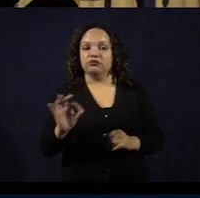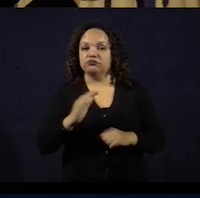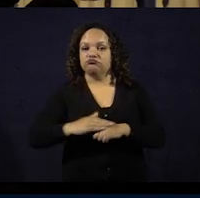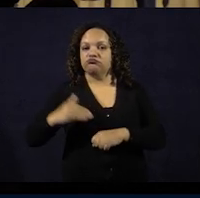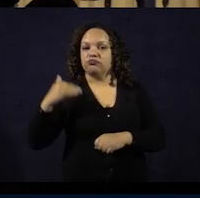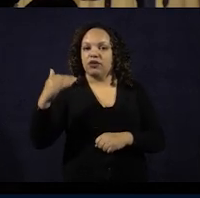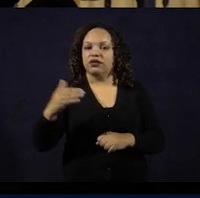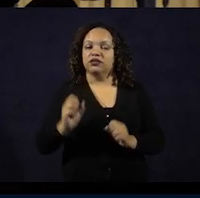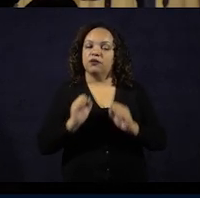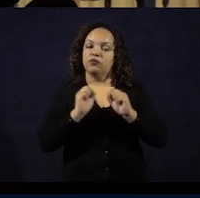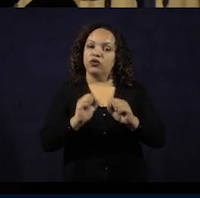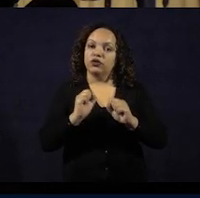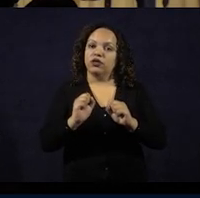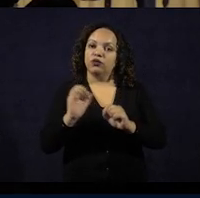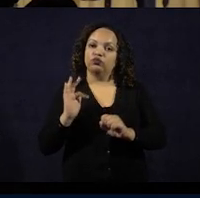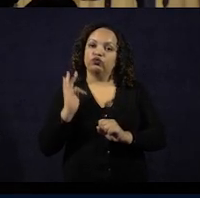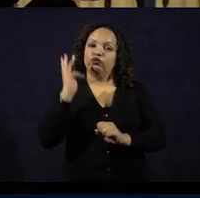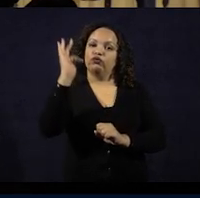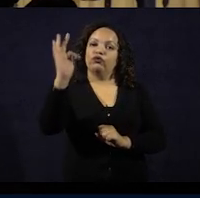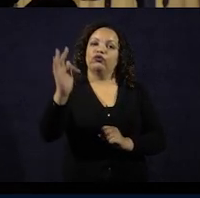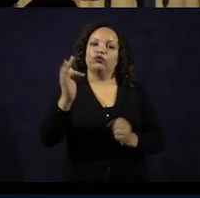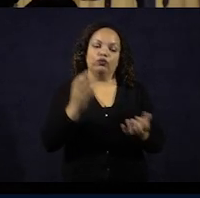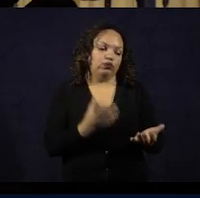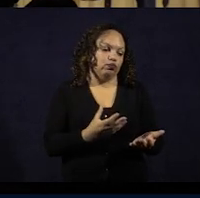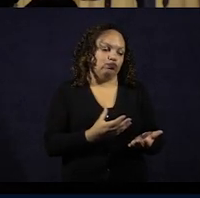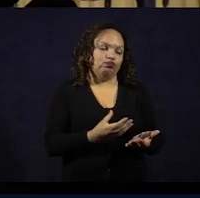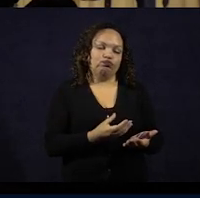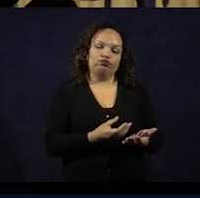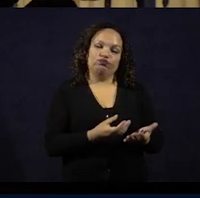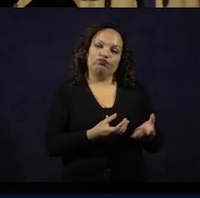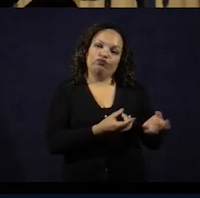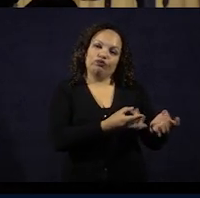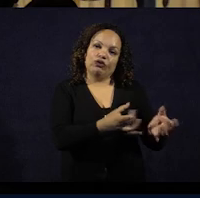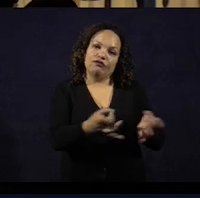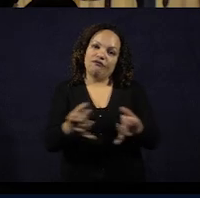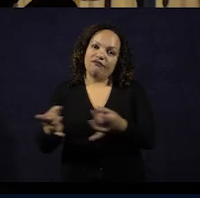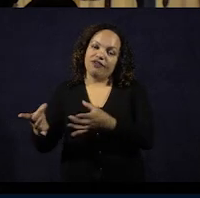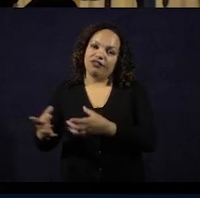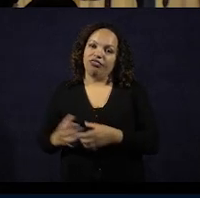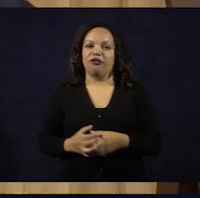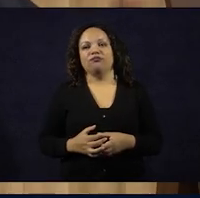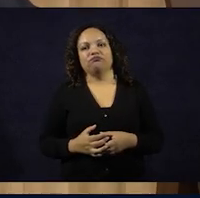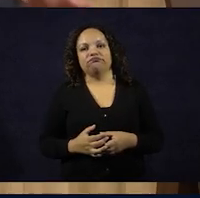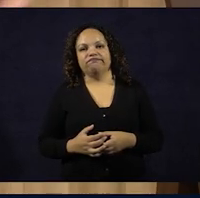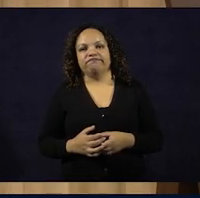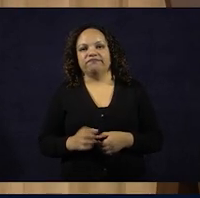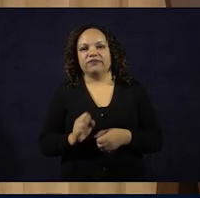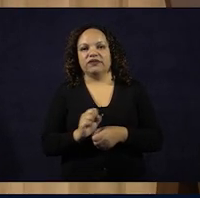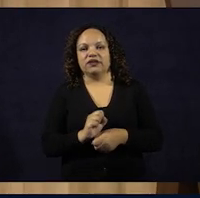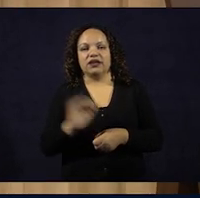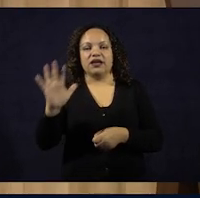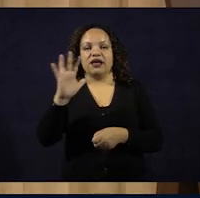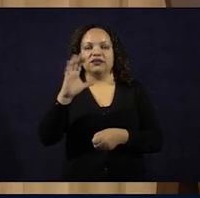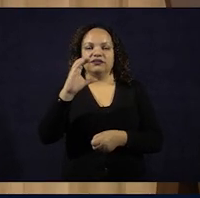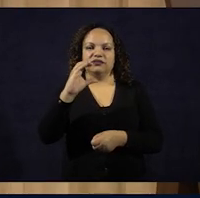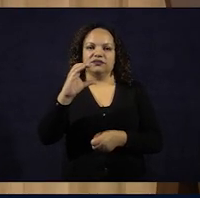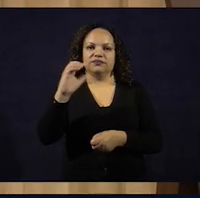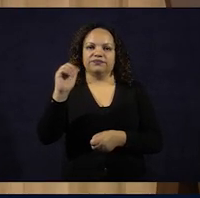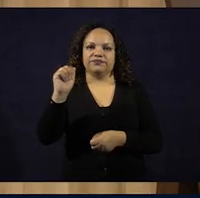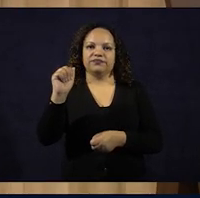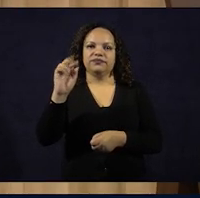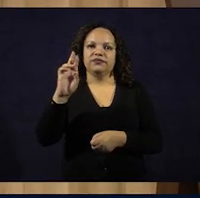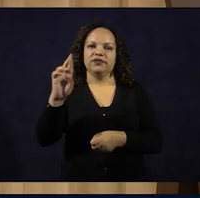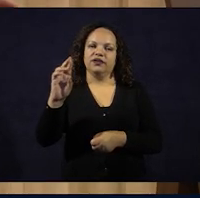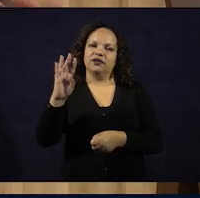e poder até no futuro vem decreto de carbono então assim recuperação de pastagem nós temos coisas que